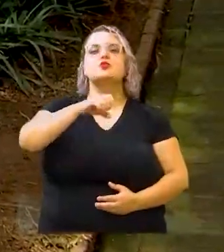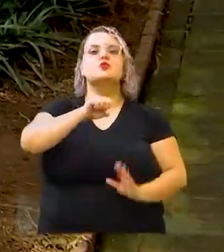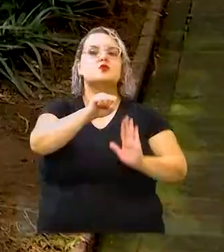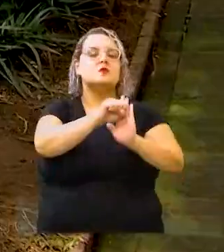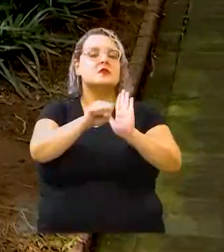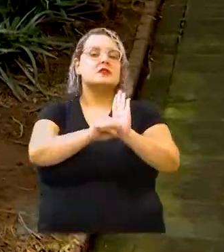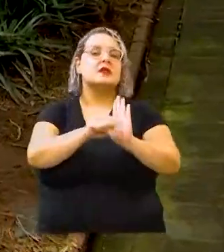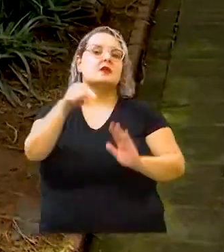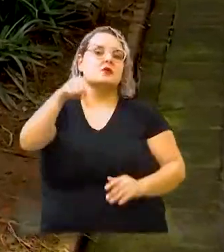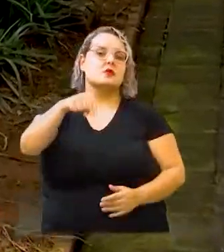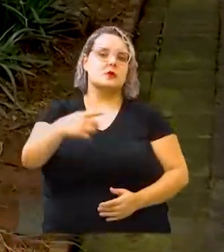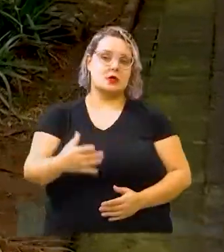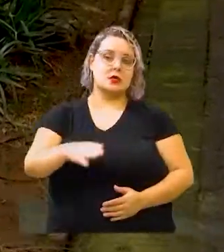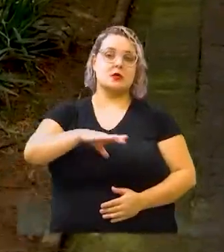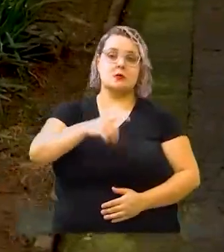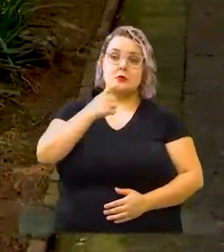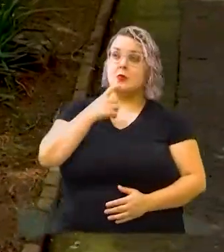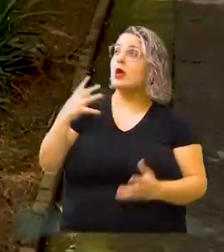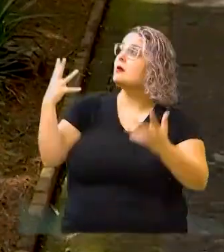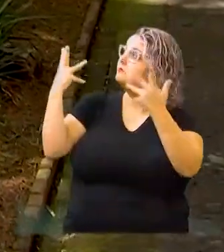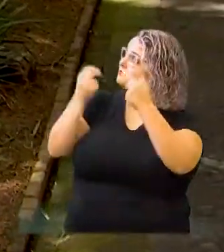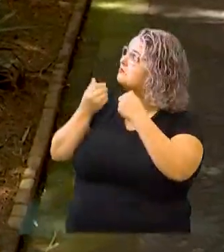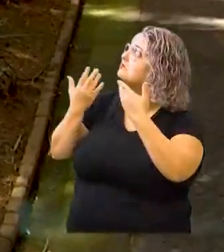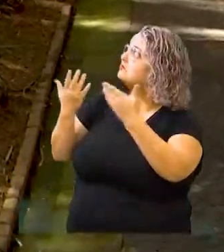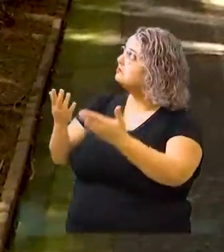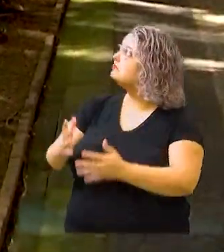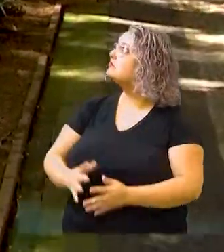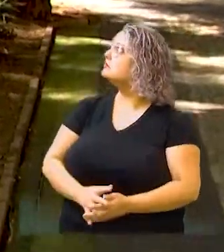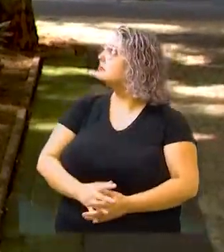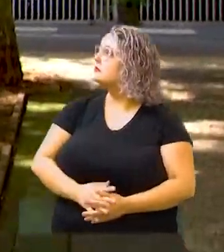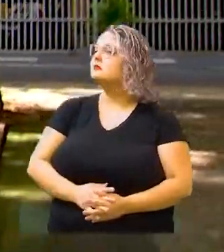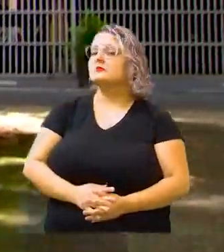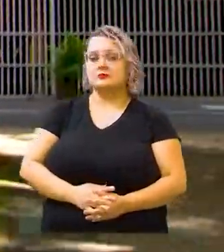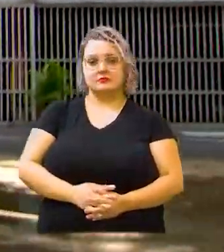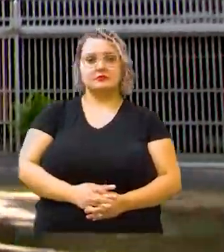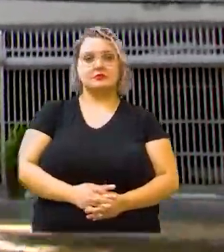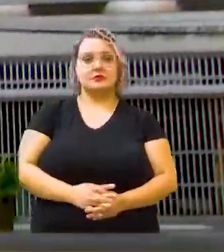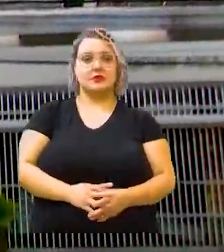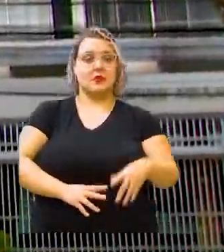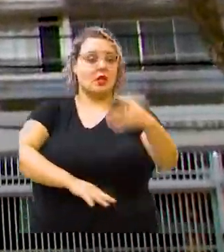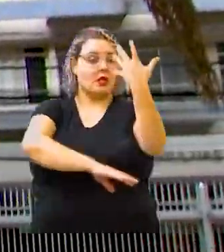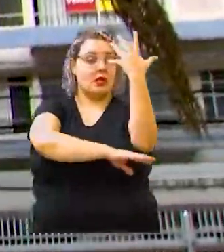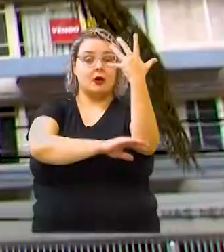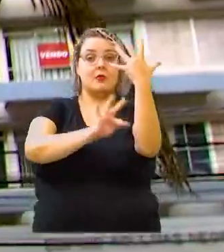Campinas. Ela é muito bonita também, né? E ela serve de